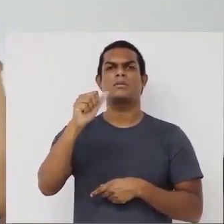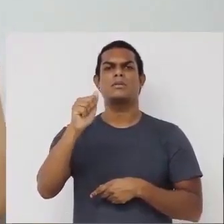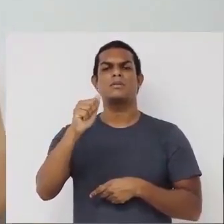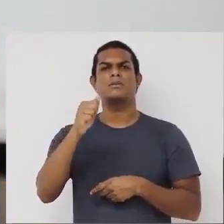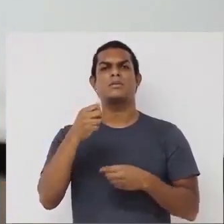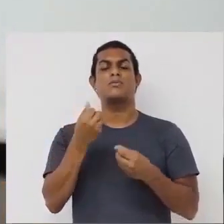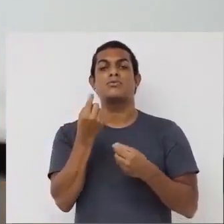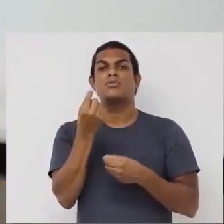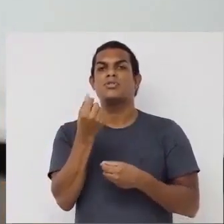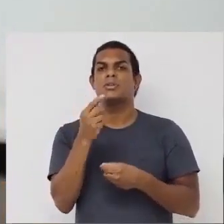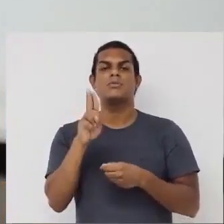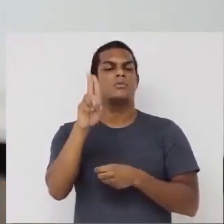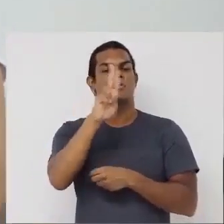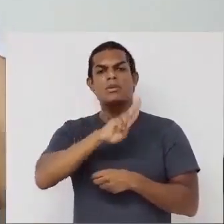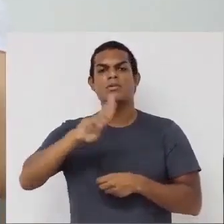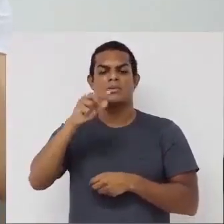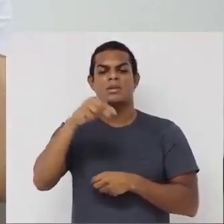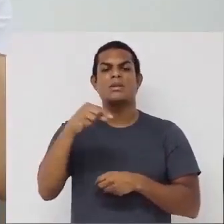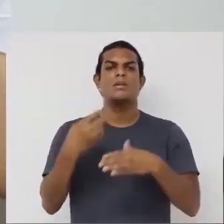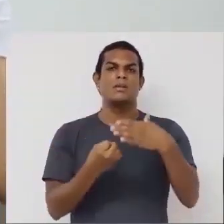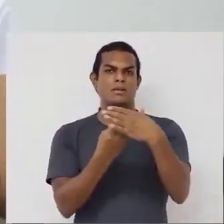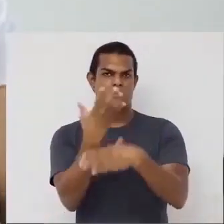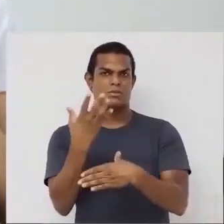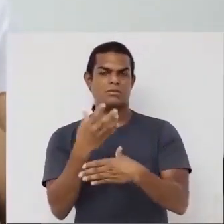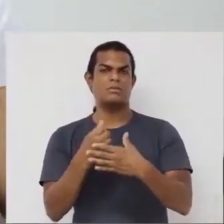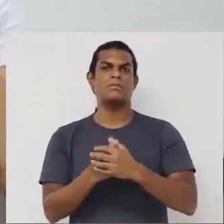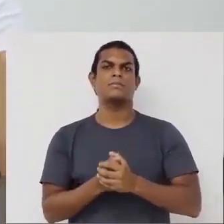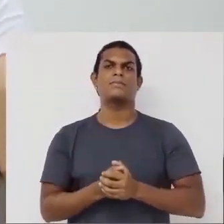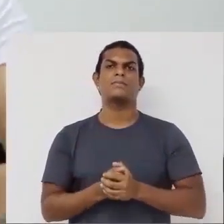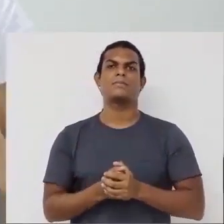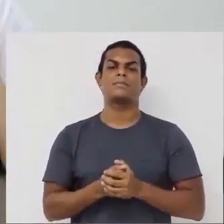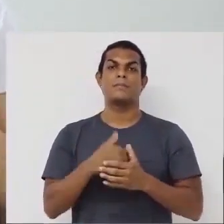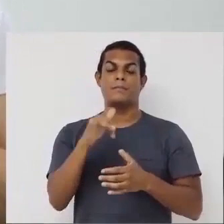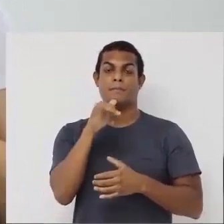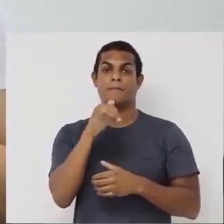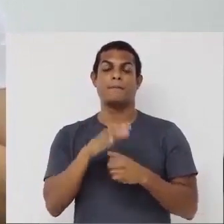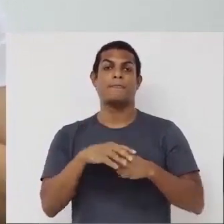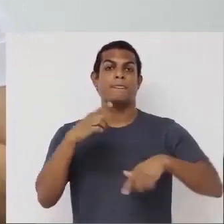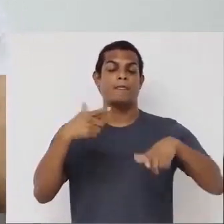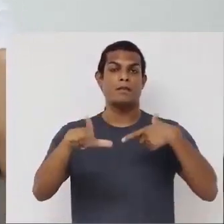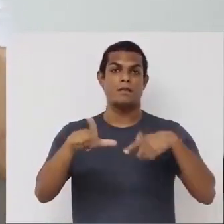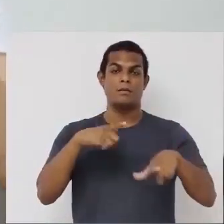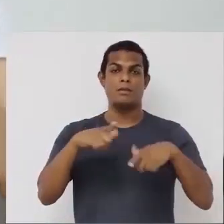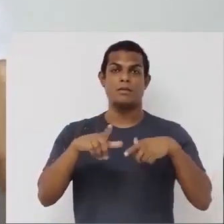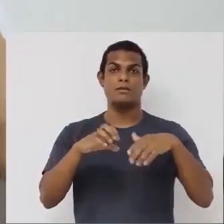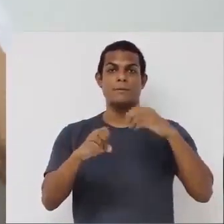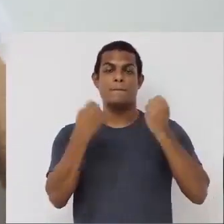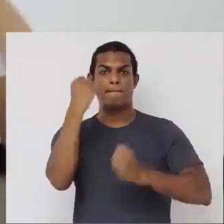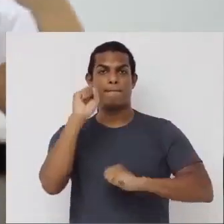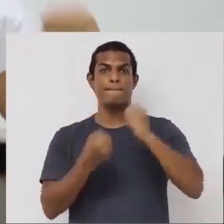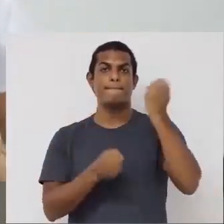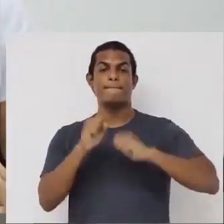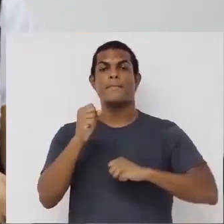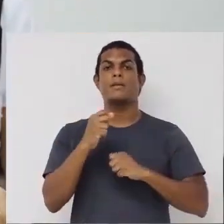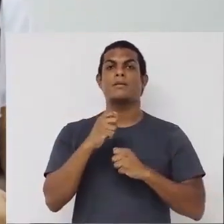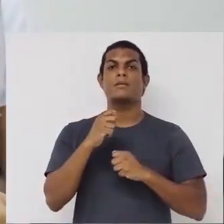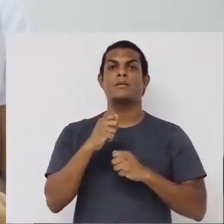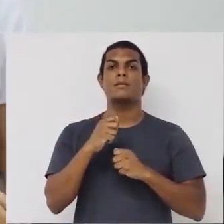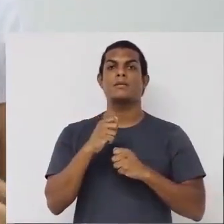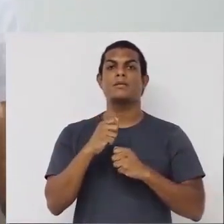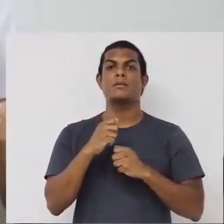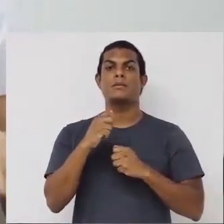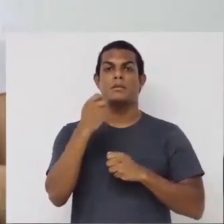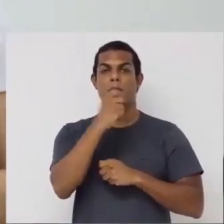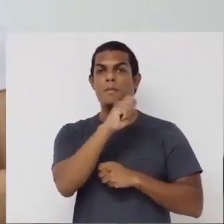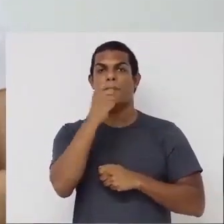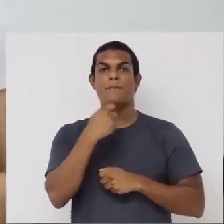vinculados à operação. Então, por exemplo, eu trabalho na fábrica de picolé. A pessoa que trabalha diretamente